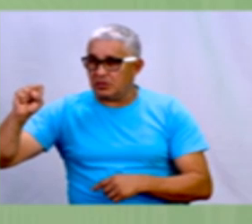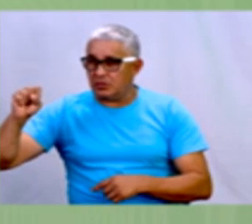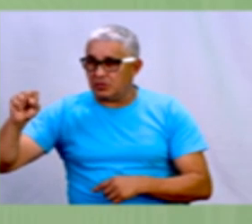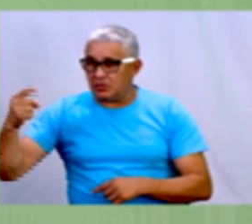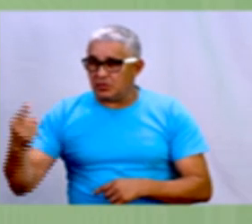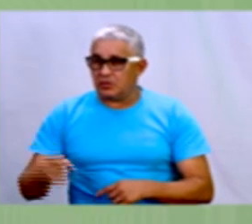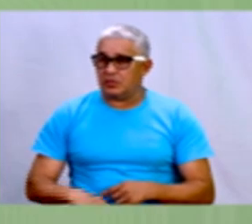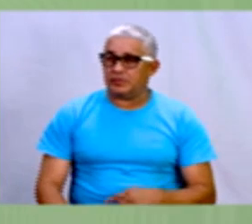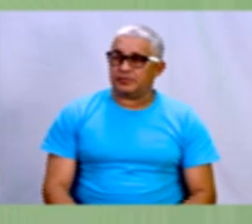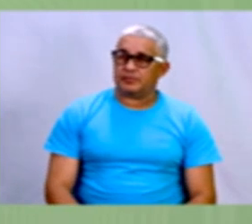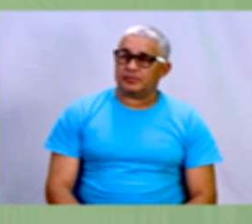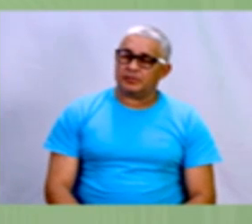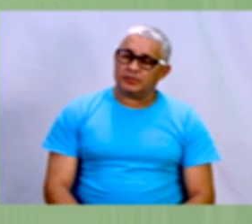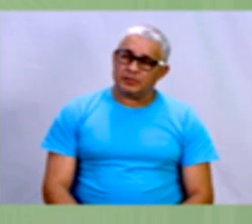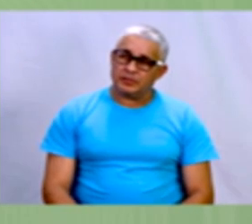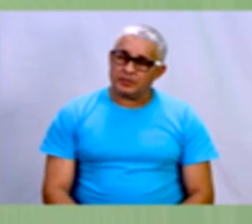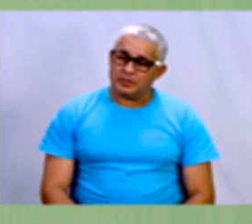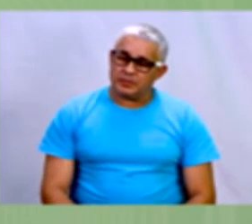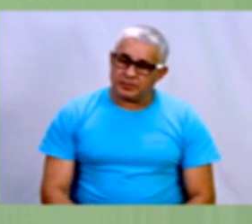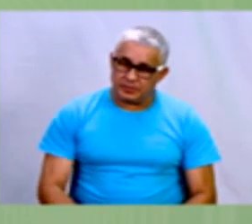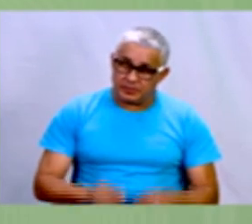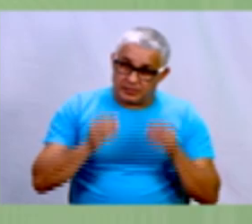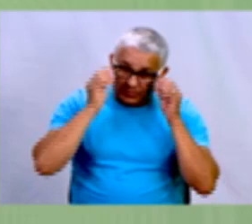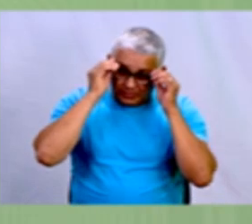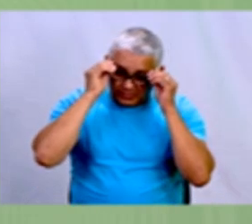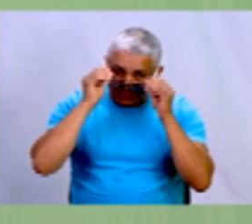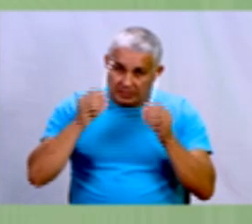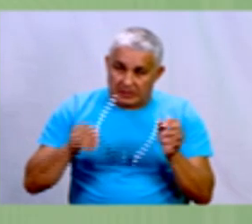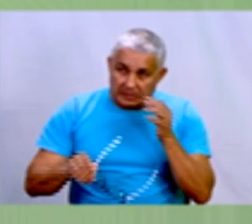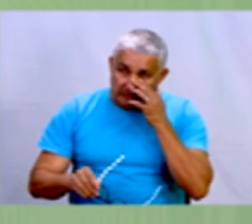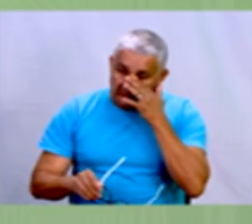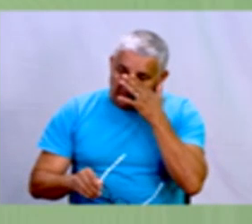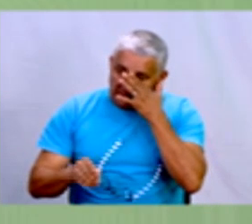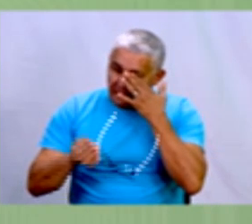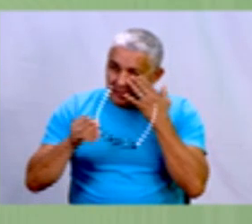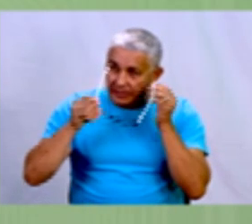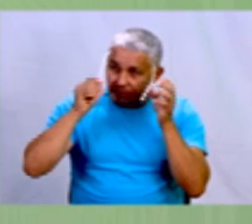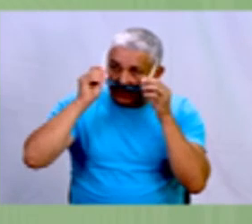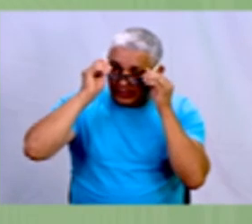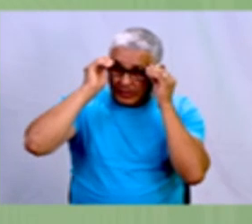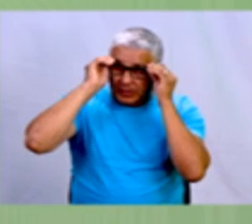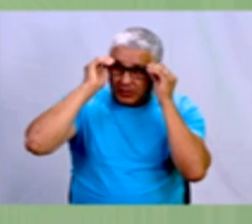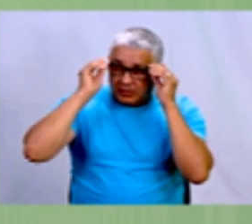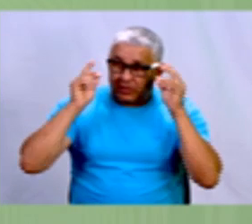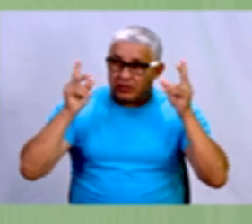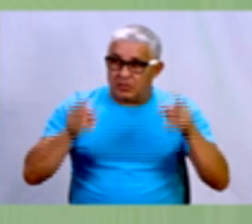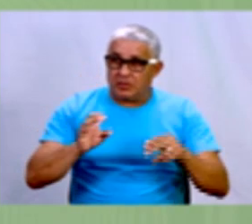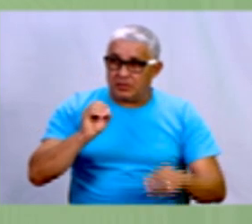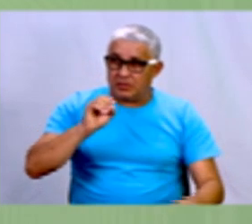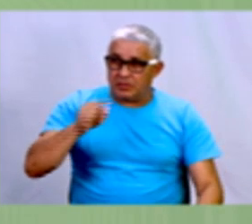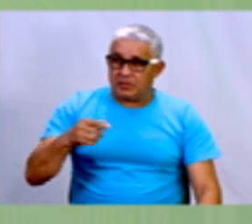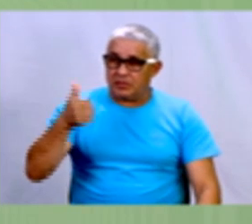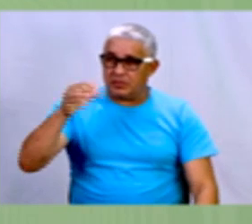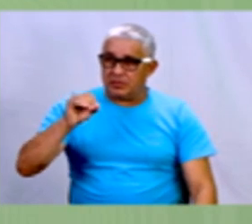1,104081 menos 1, que está aqui, é igual a 0,104081, sobre